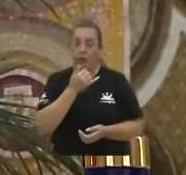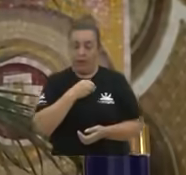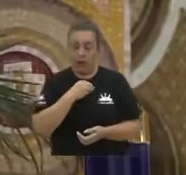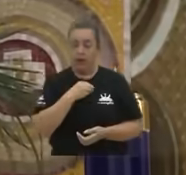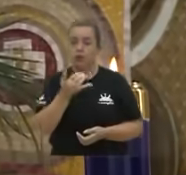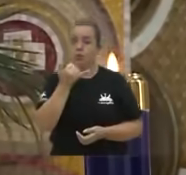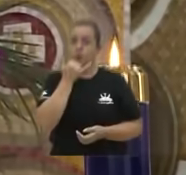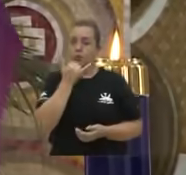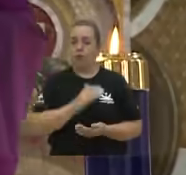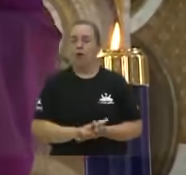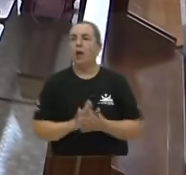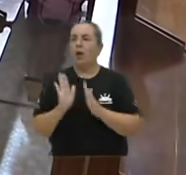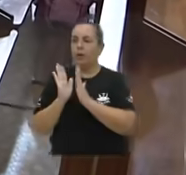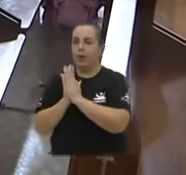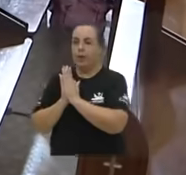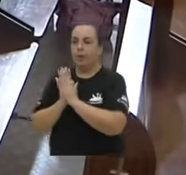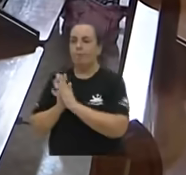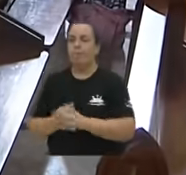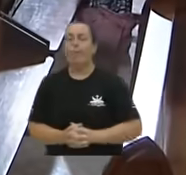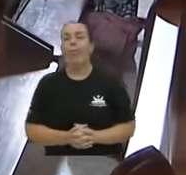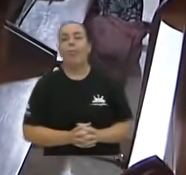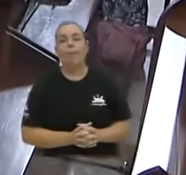nossos pecados. Amém.